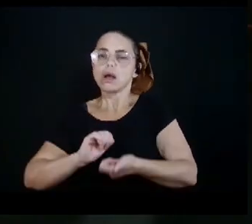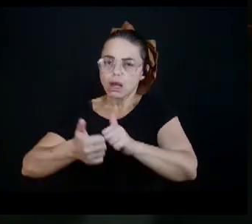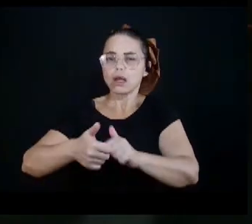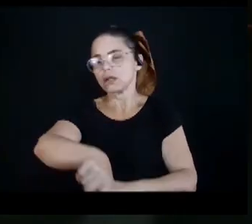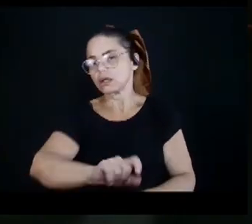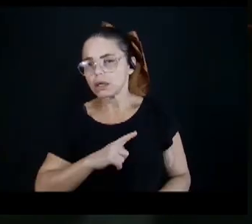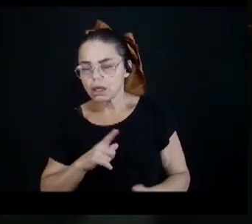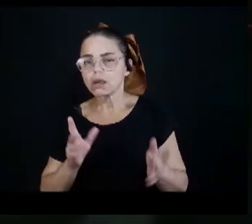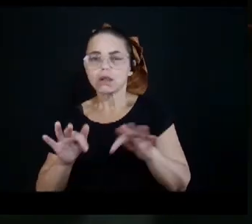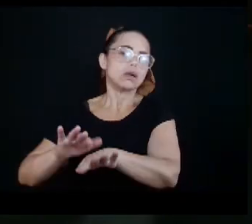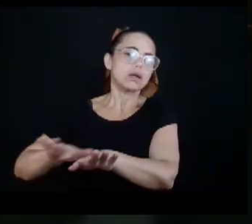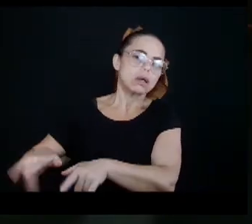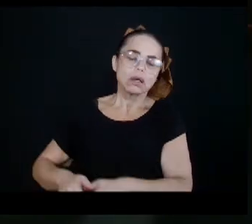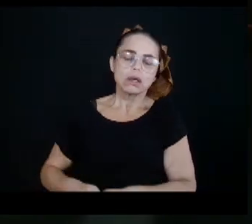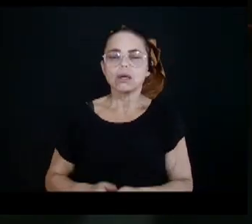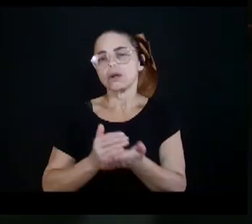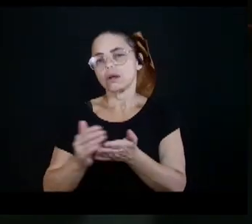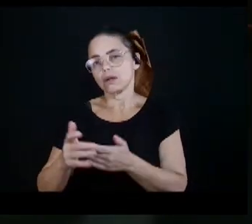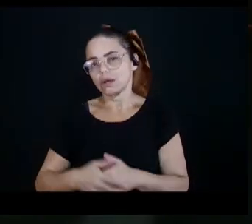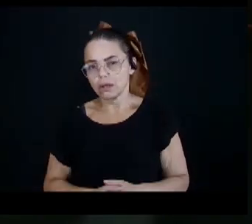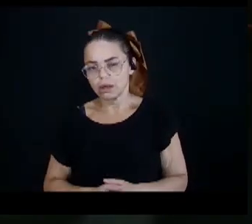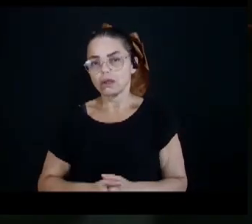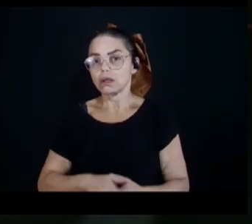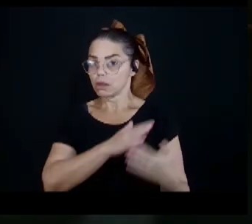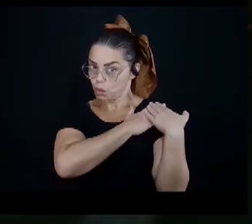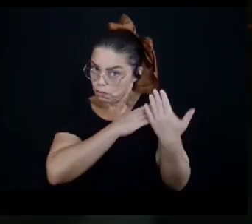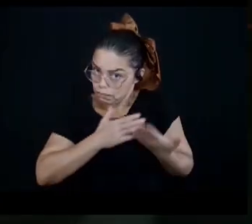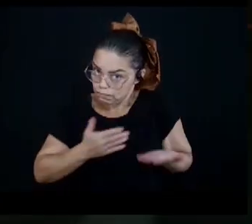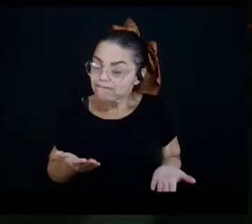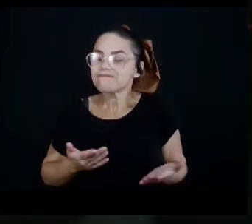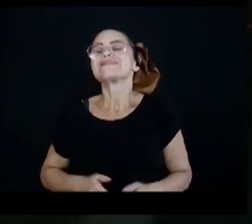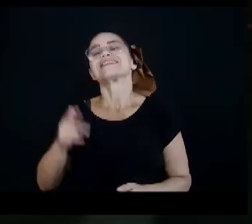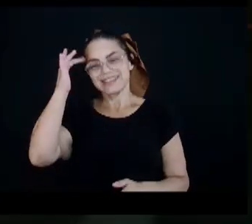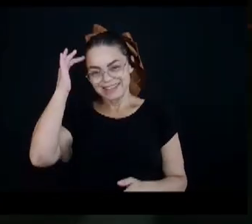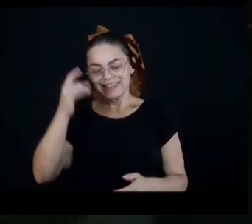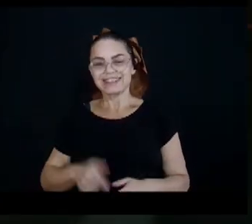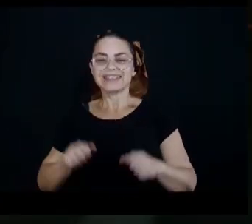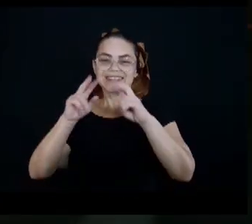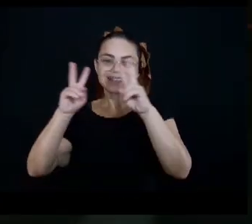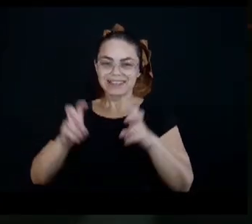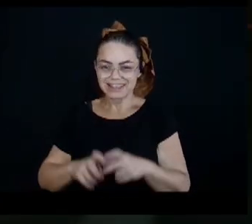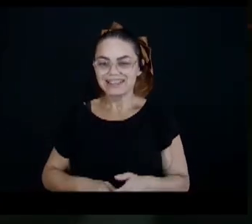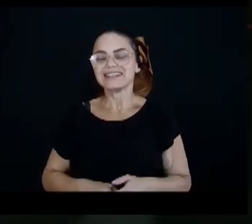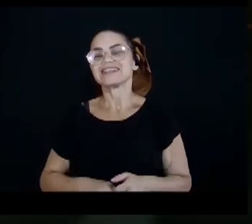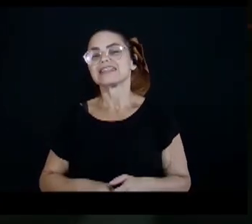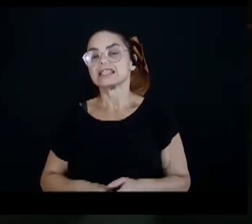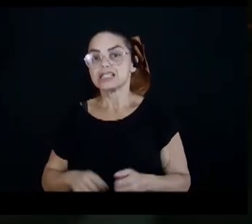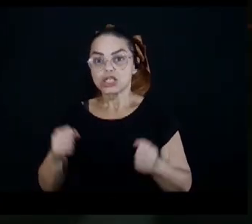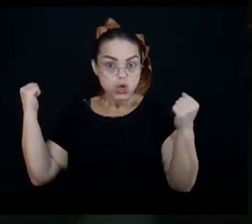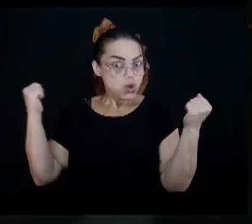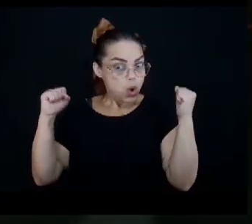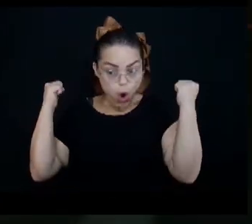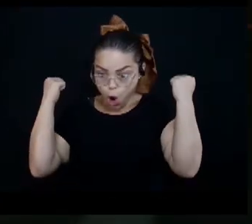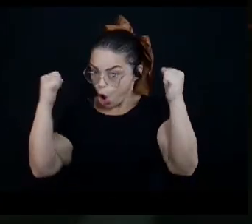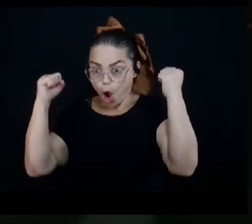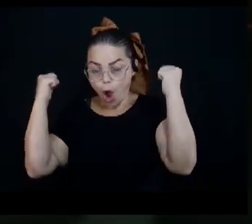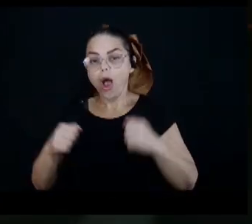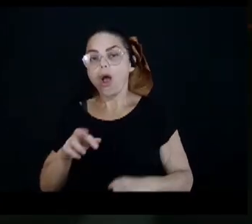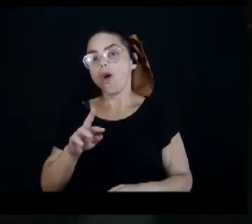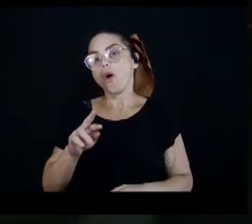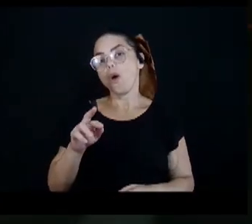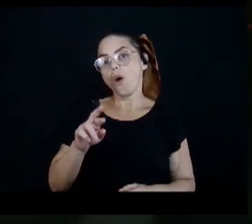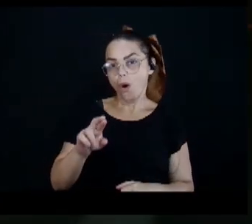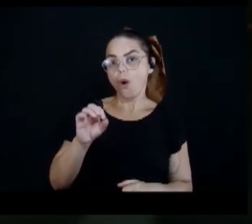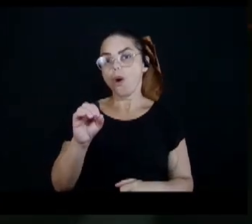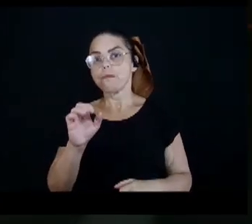e começa a responsabilidade. Amanhã a gente vai falar sobre a revolta no Roblox, né? Todo mundo ficou sabendo